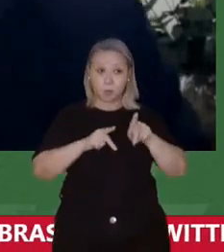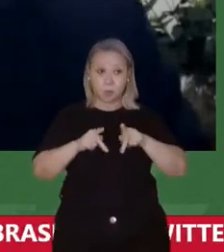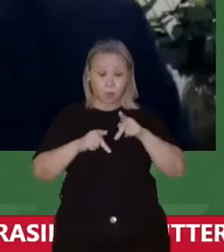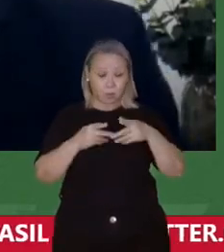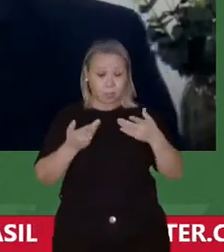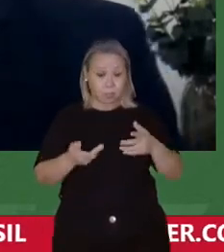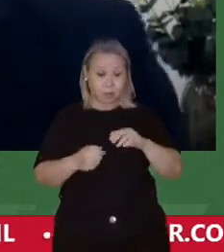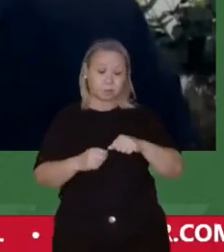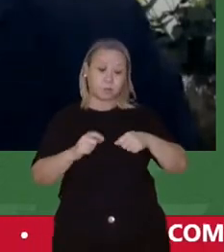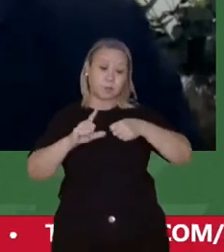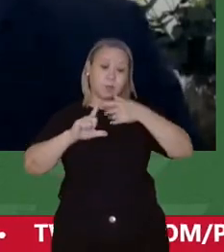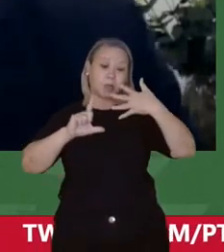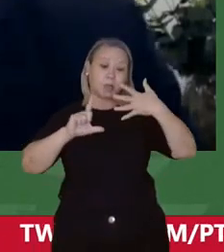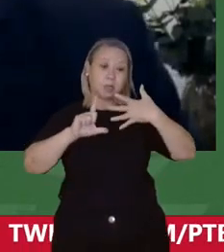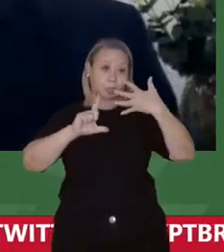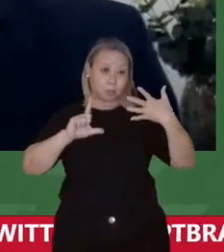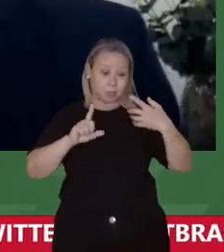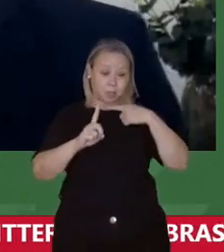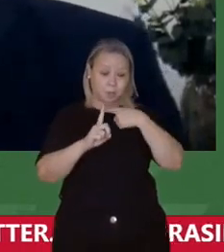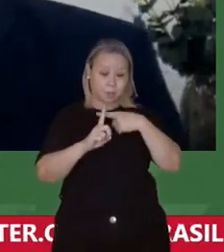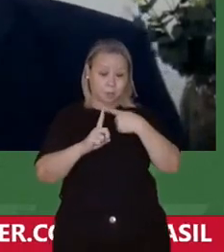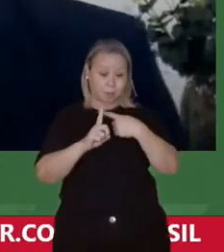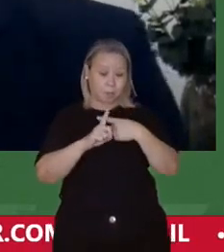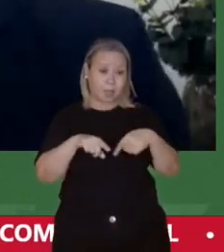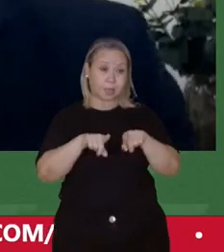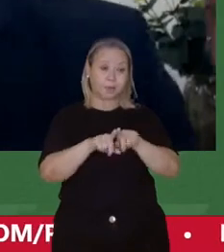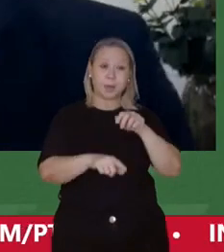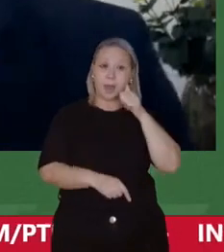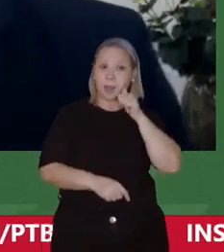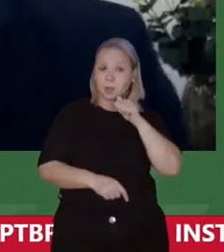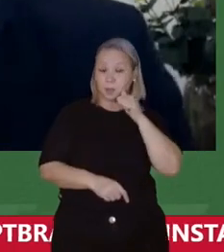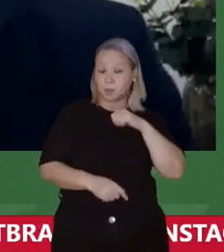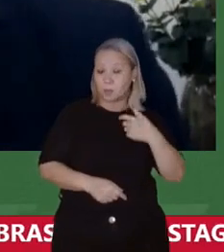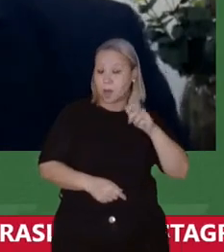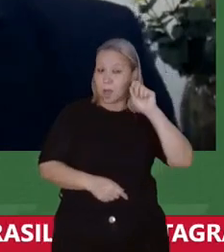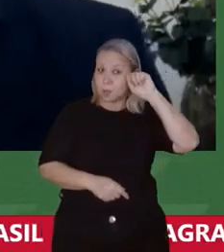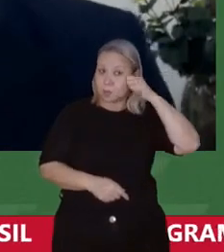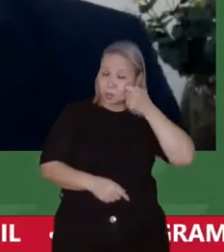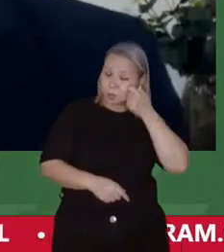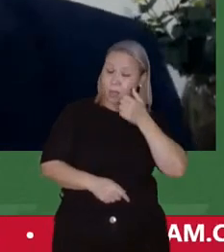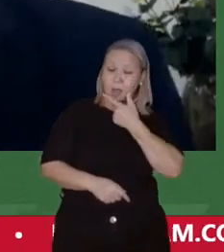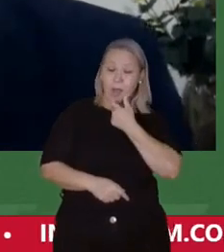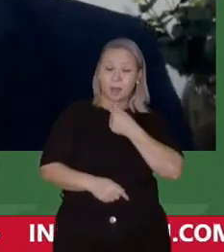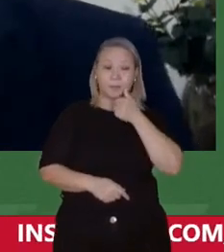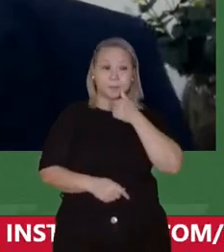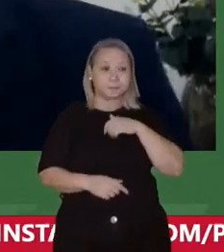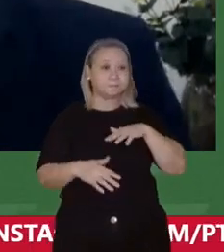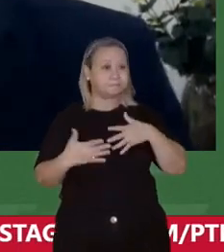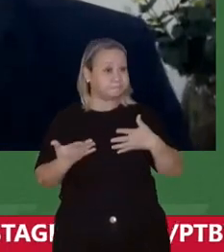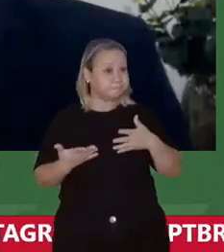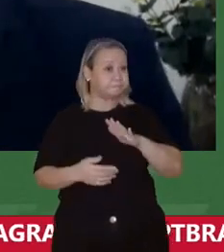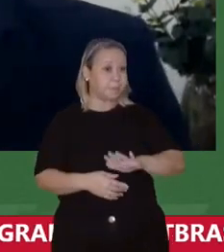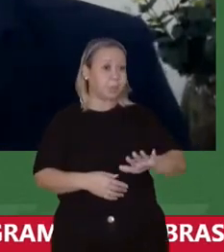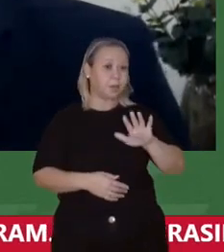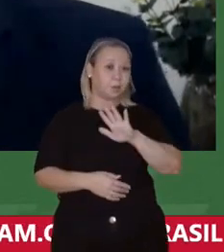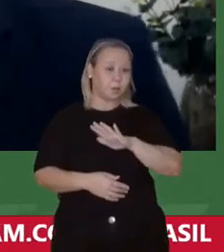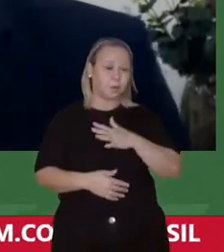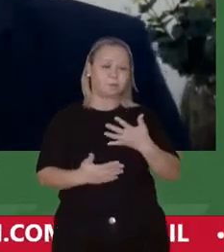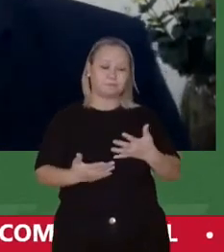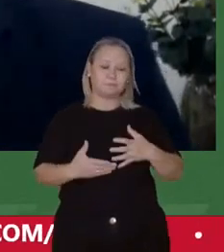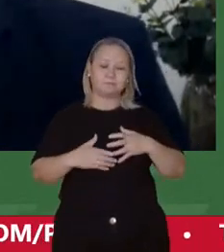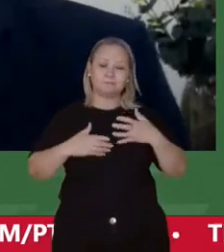LGBT+, também das mulheres, dos negros, das negras, né? Então, tenho